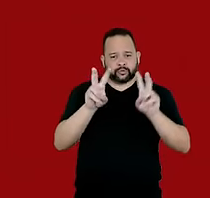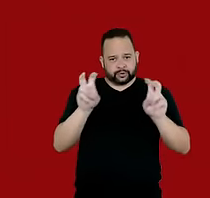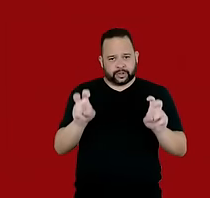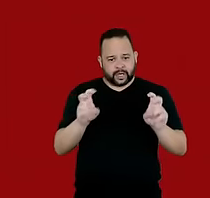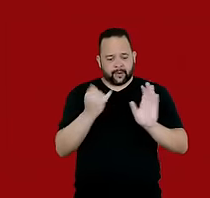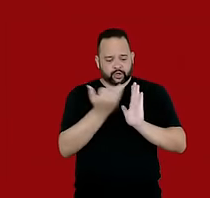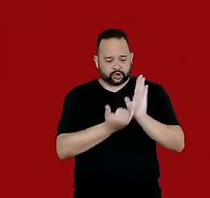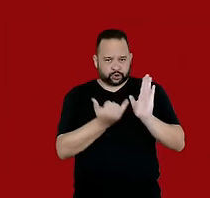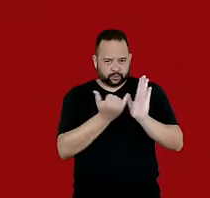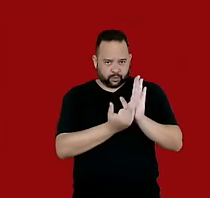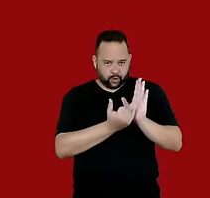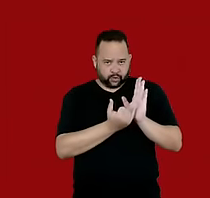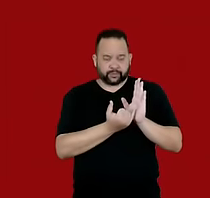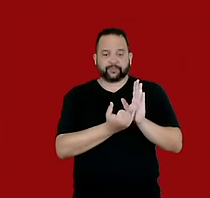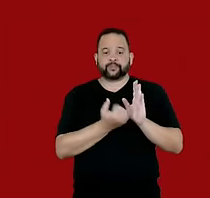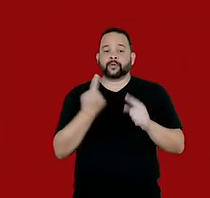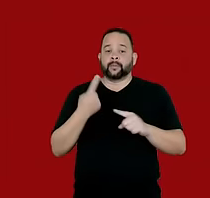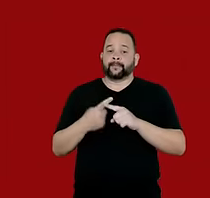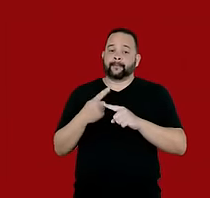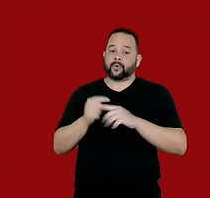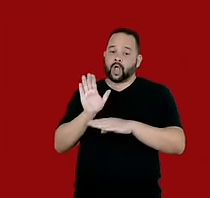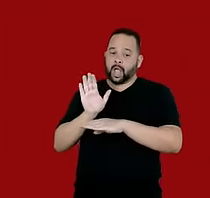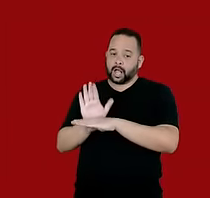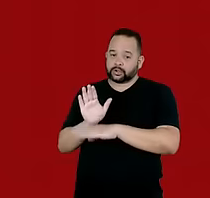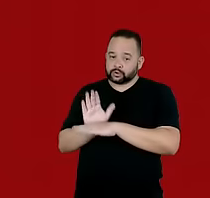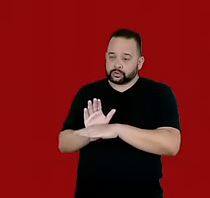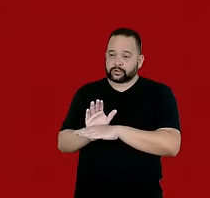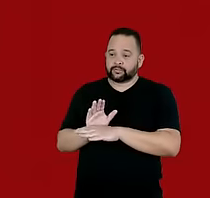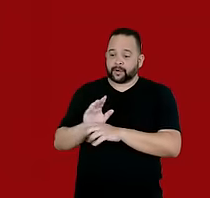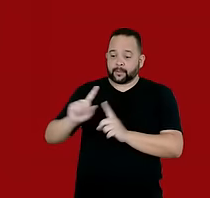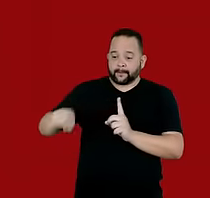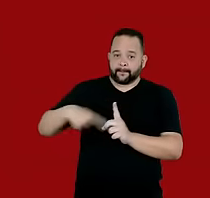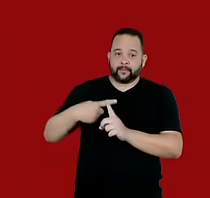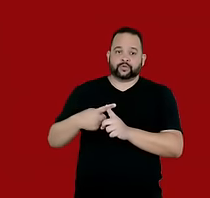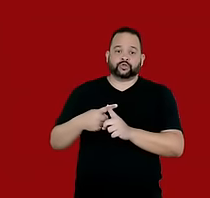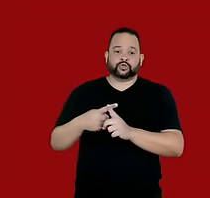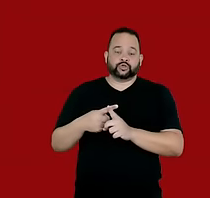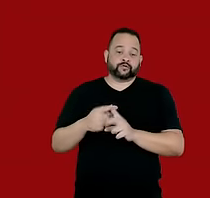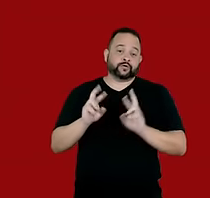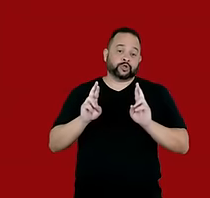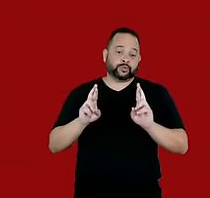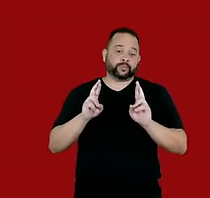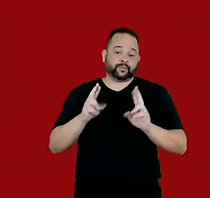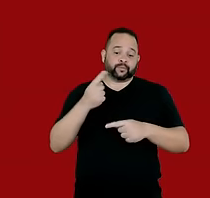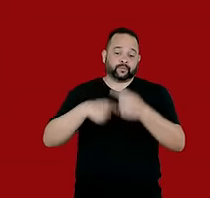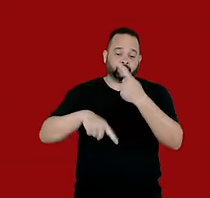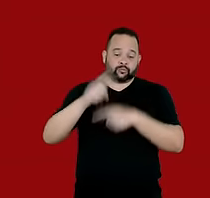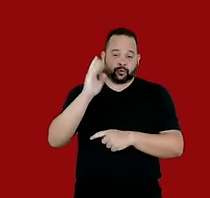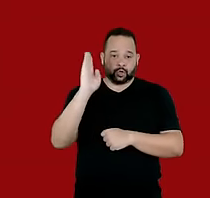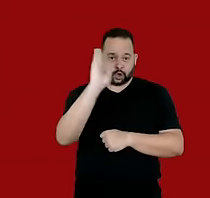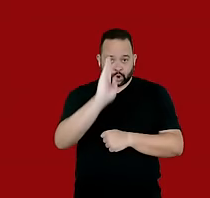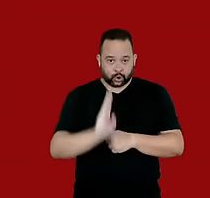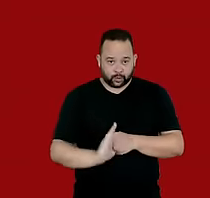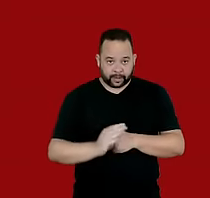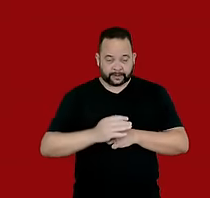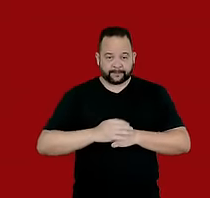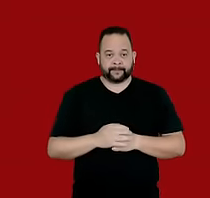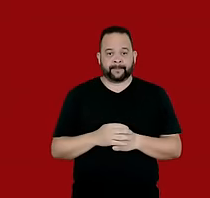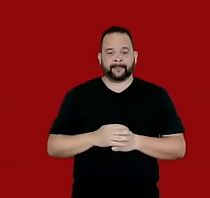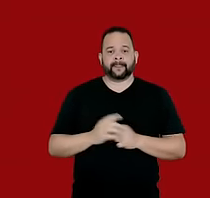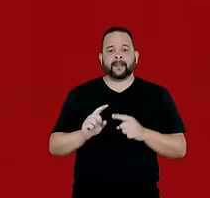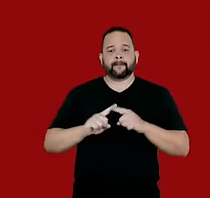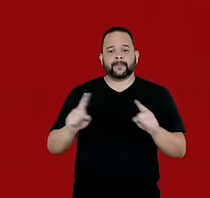nossa num cenário Mais Positivo para Brasil mas eu acho que acho que o ponto de Brasil é esse estamos num ciclo de queda